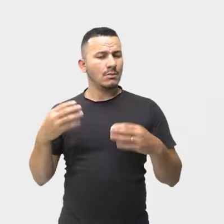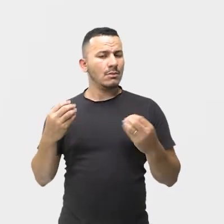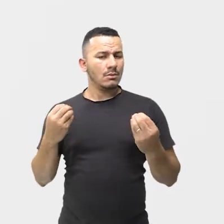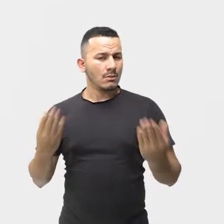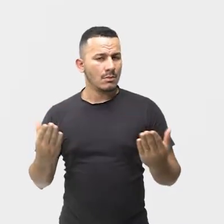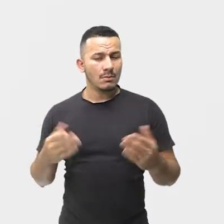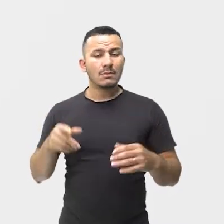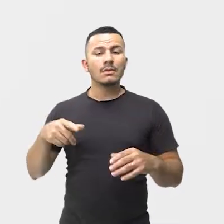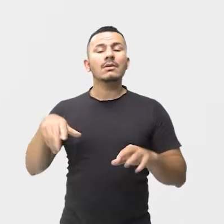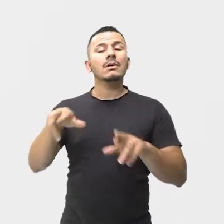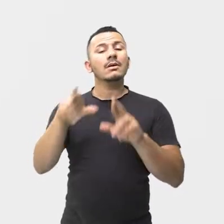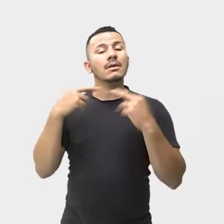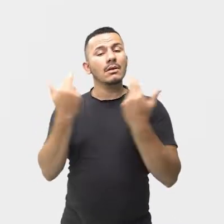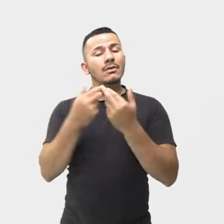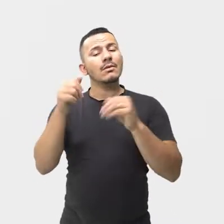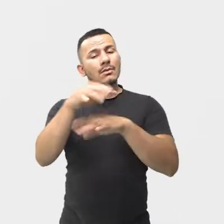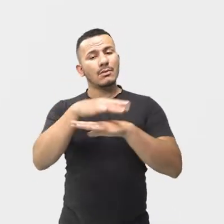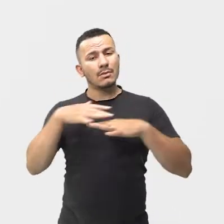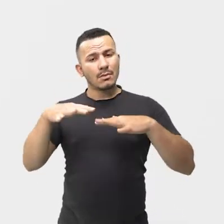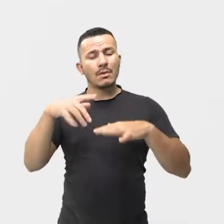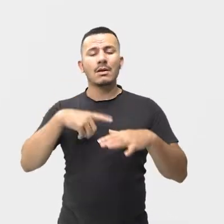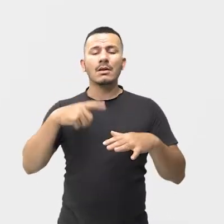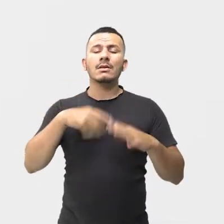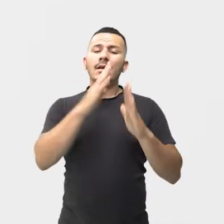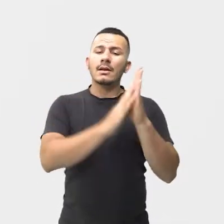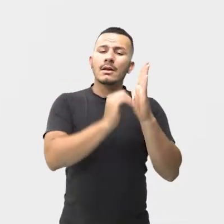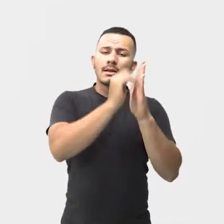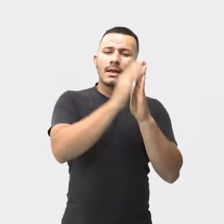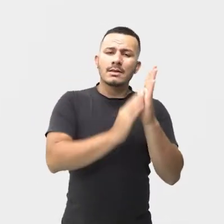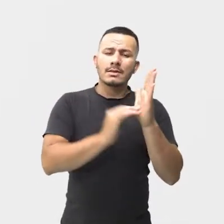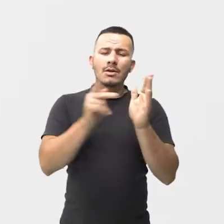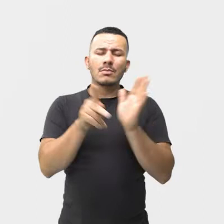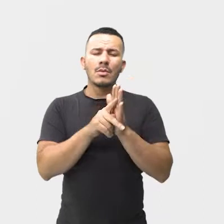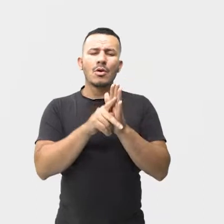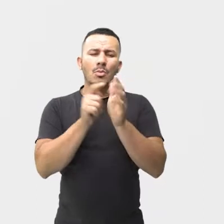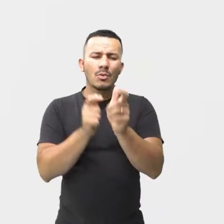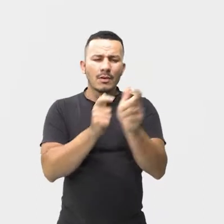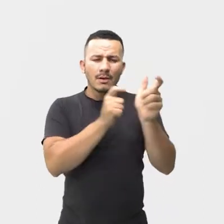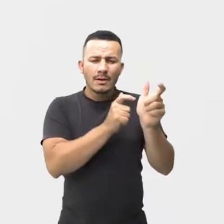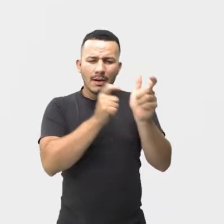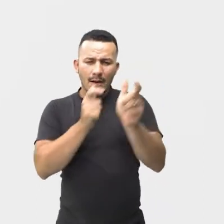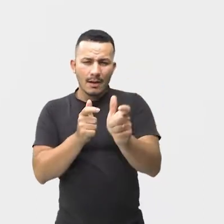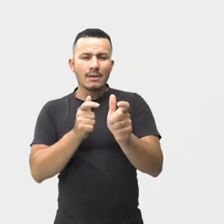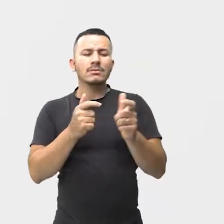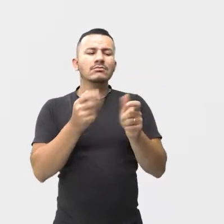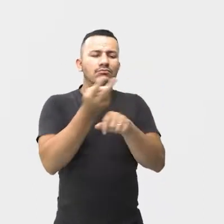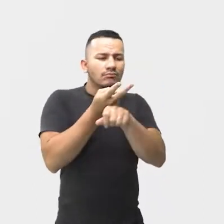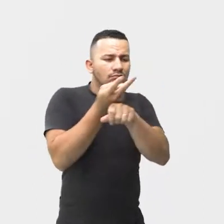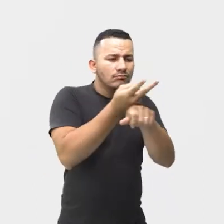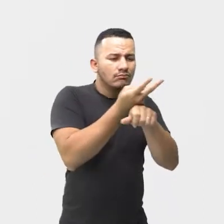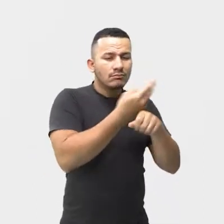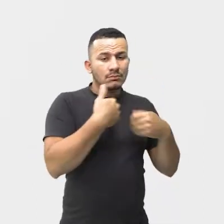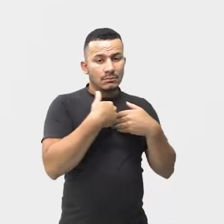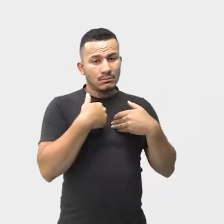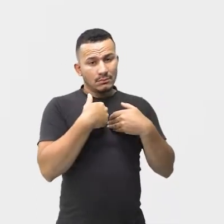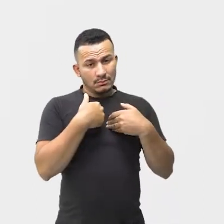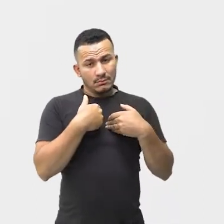seja, eram representadas cenas de caça nas paredes das cavernas, como vocês